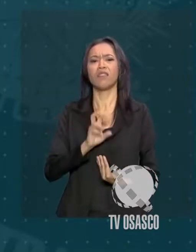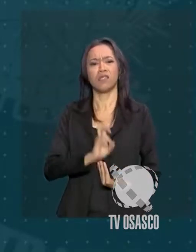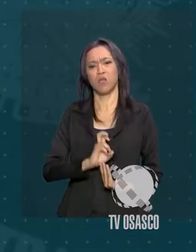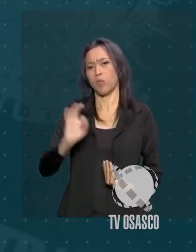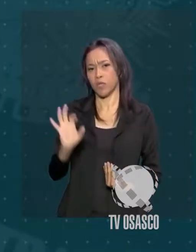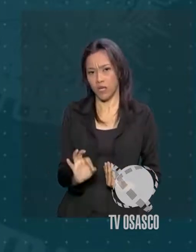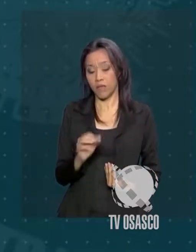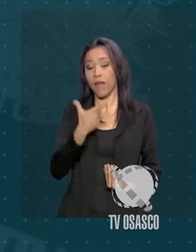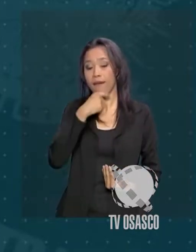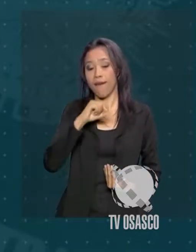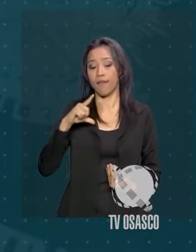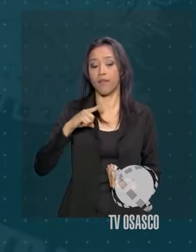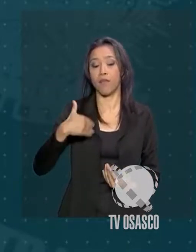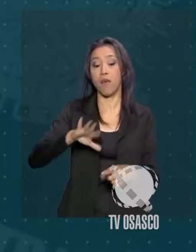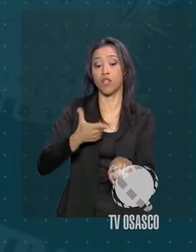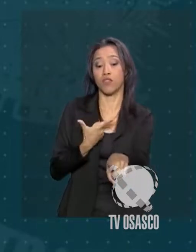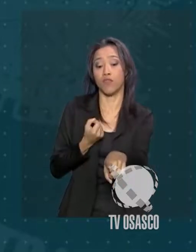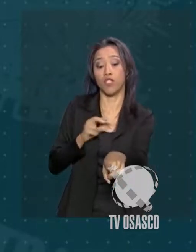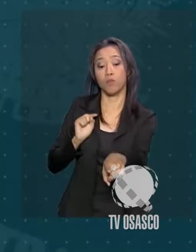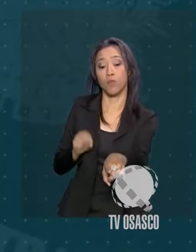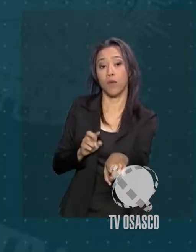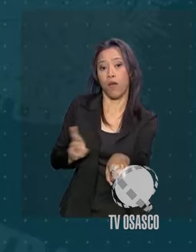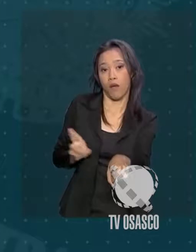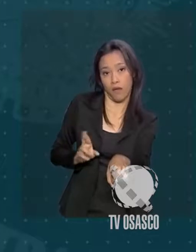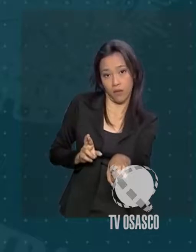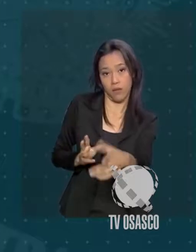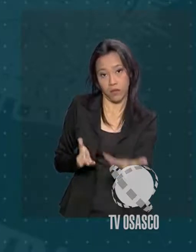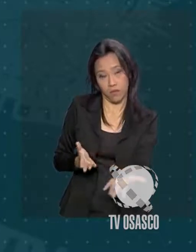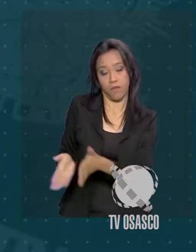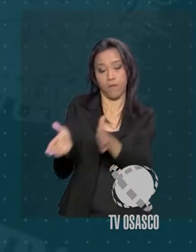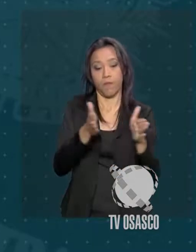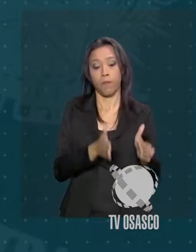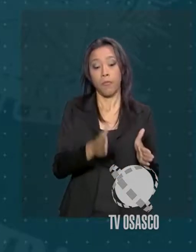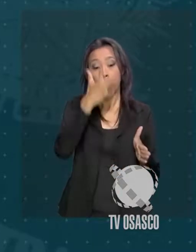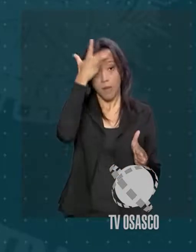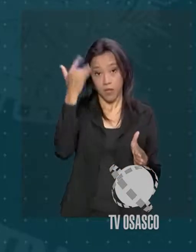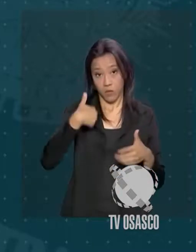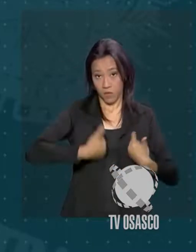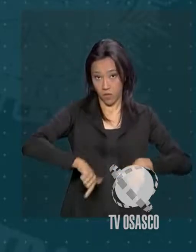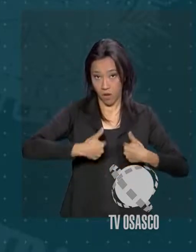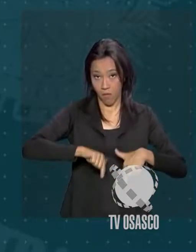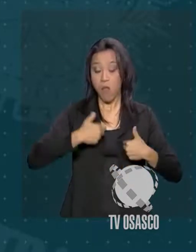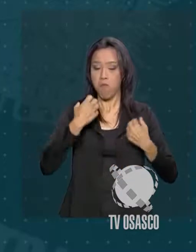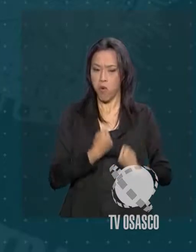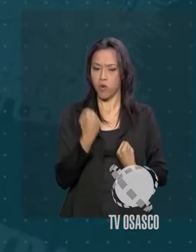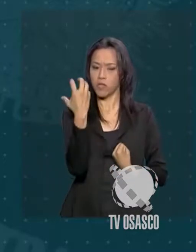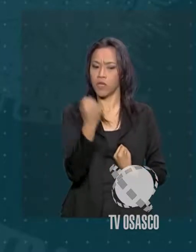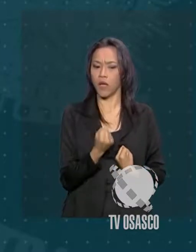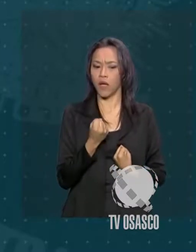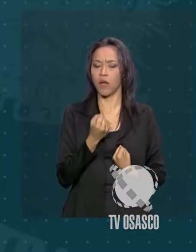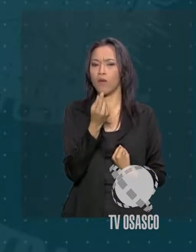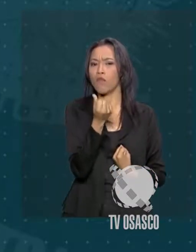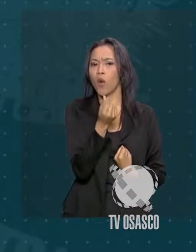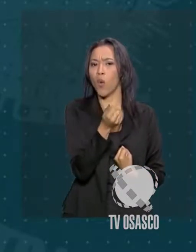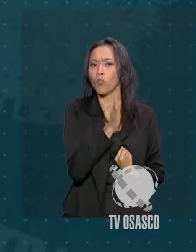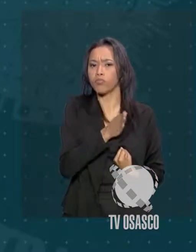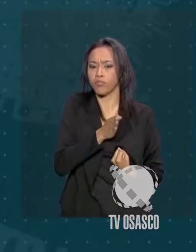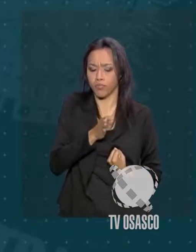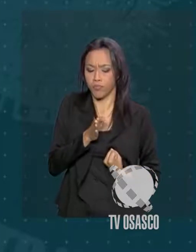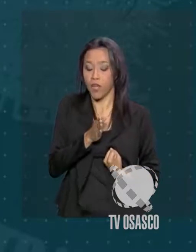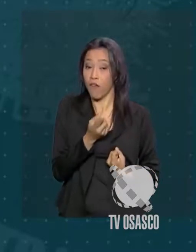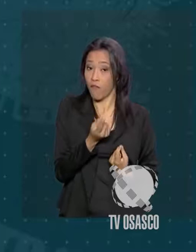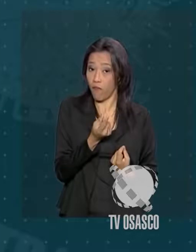para quem possui mais de R$ 20 mil. Além disso, o trabalhador também vai poder sacar uma quantia fixa, com valores